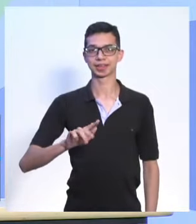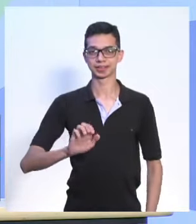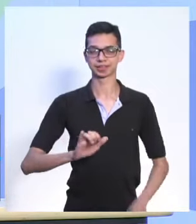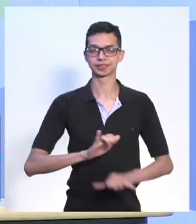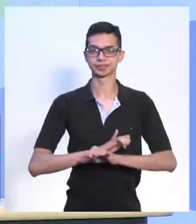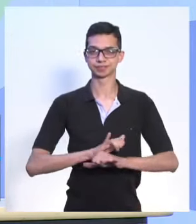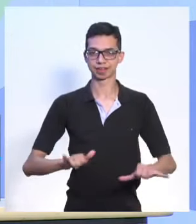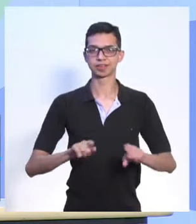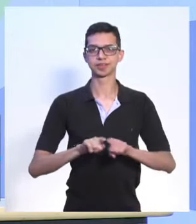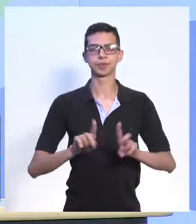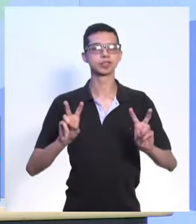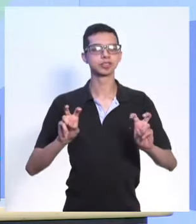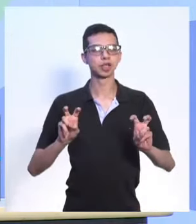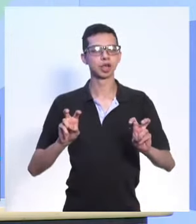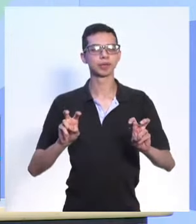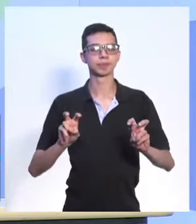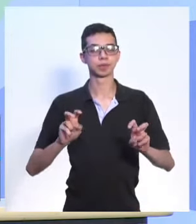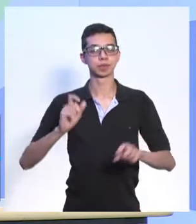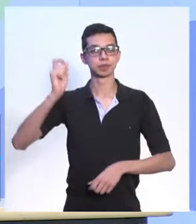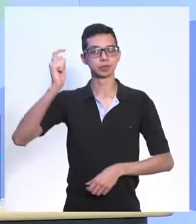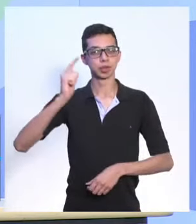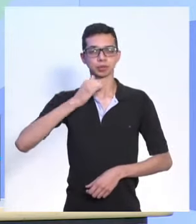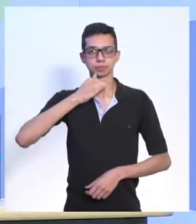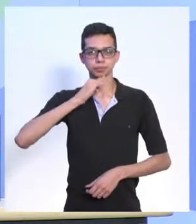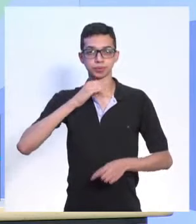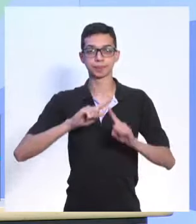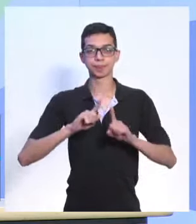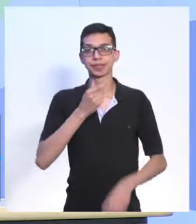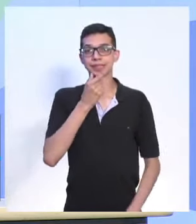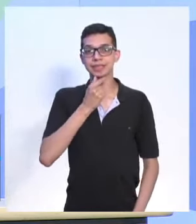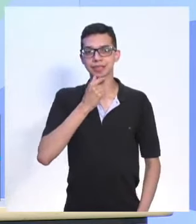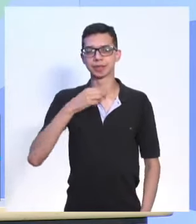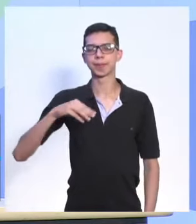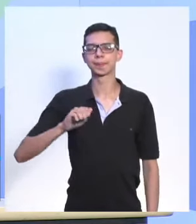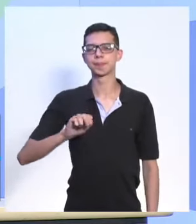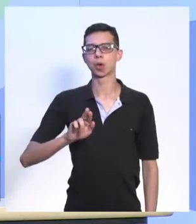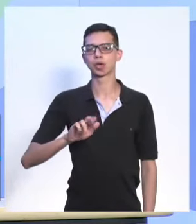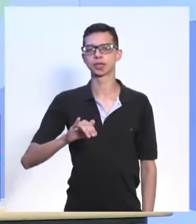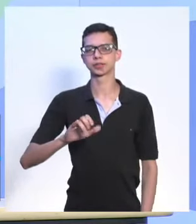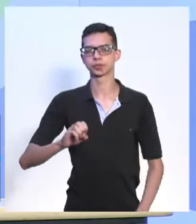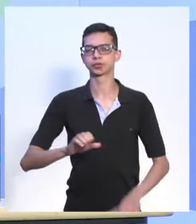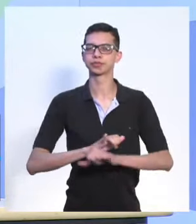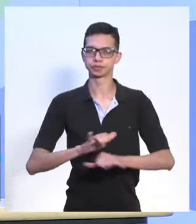is so expensive, wind only works with wind. Ah, o Maurício foi no mesmo sentido, que ele falou,